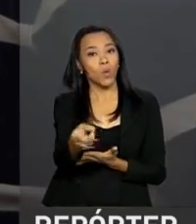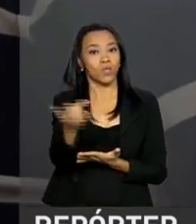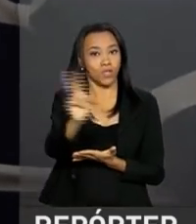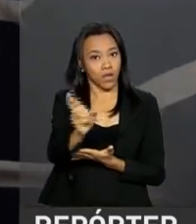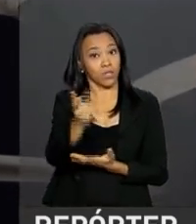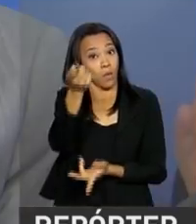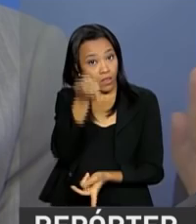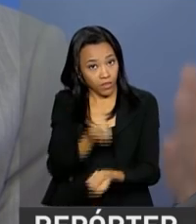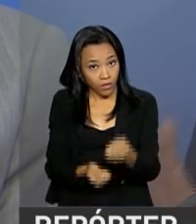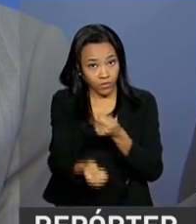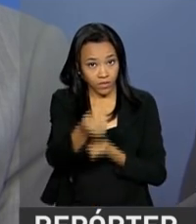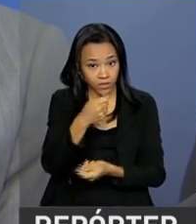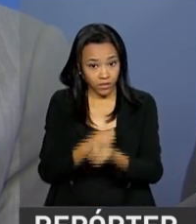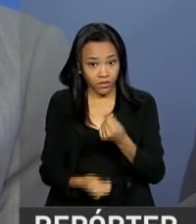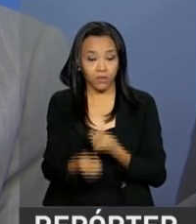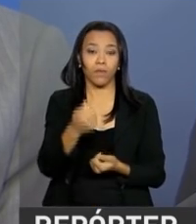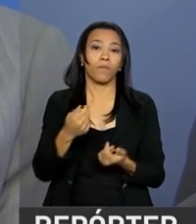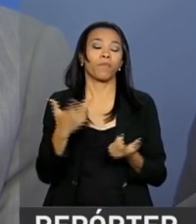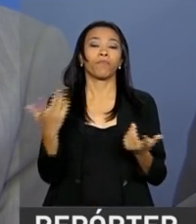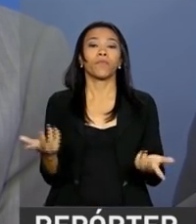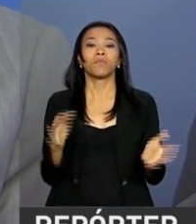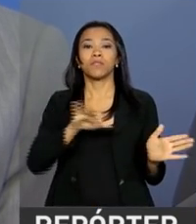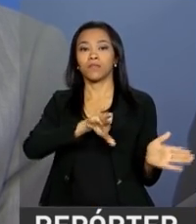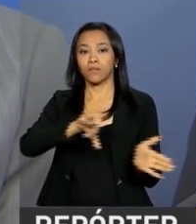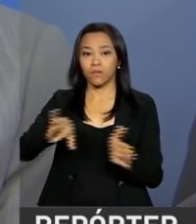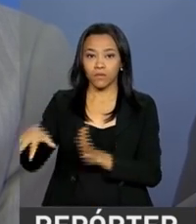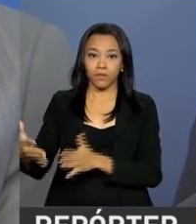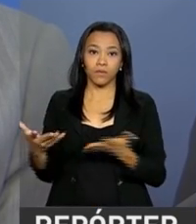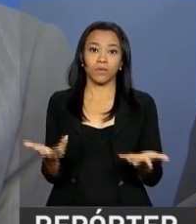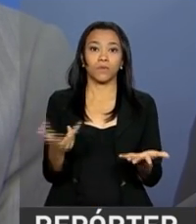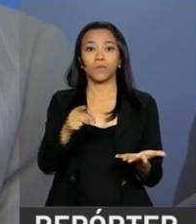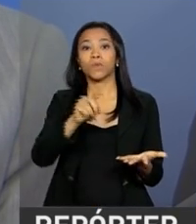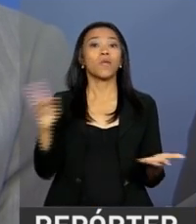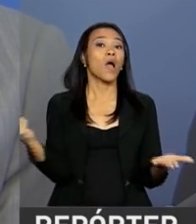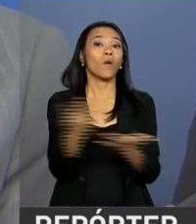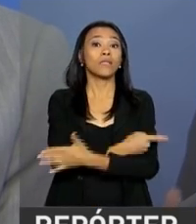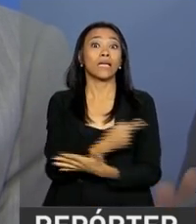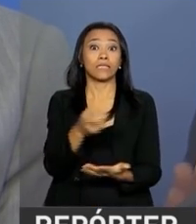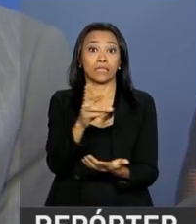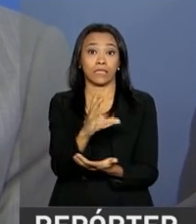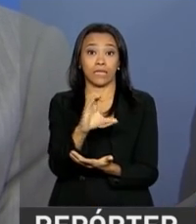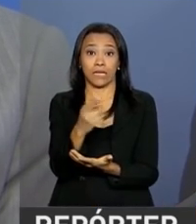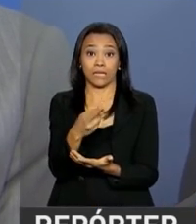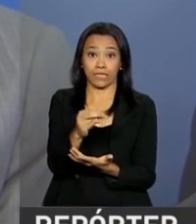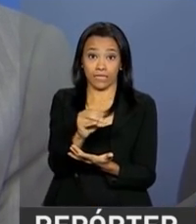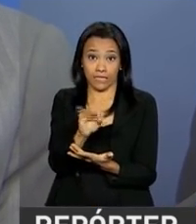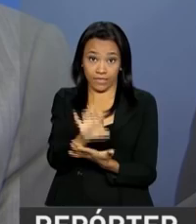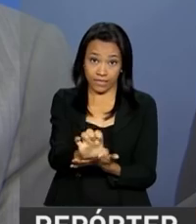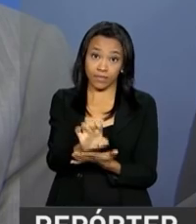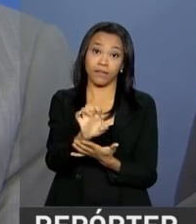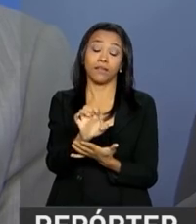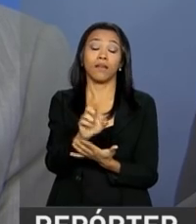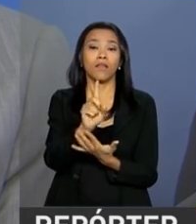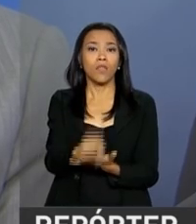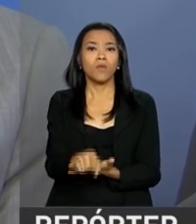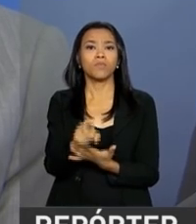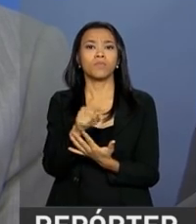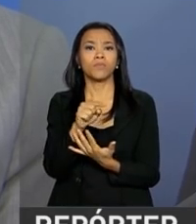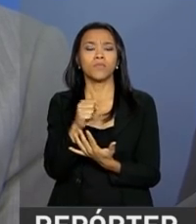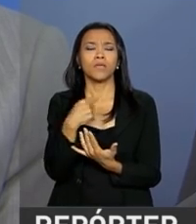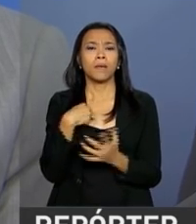renego no momento de crise é muito importante eh nós permitirmos que